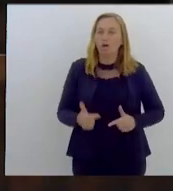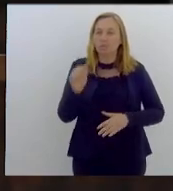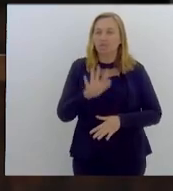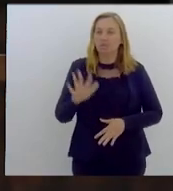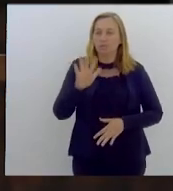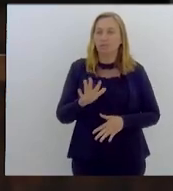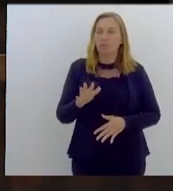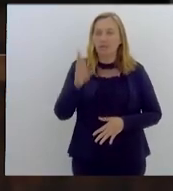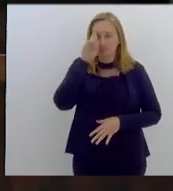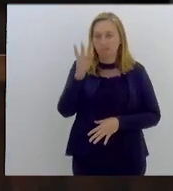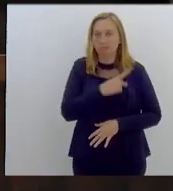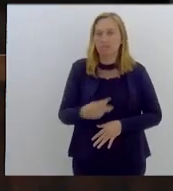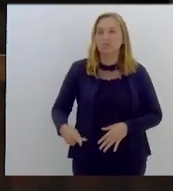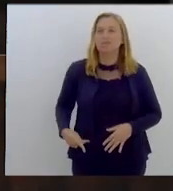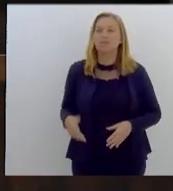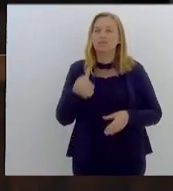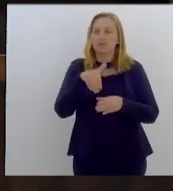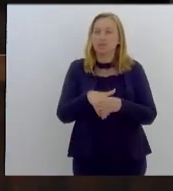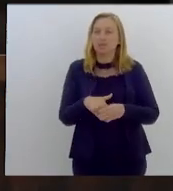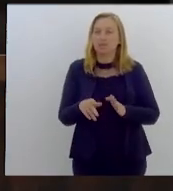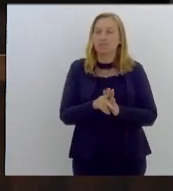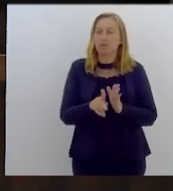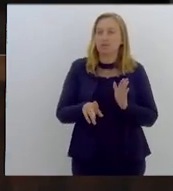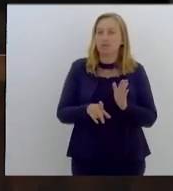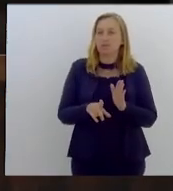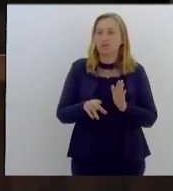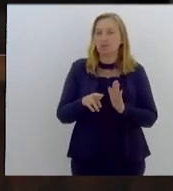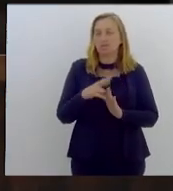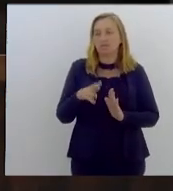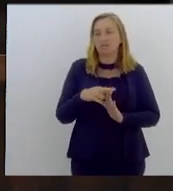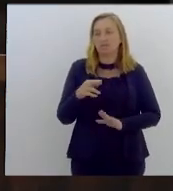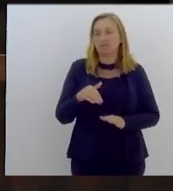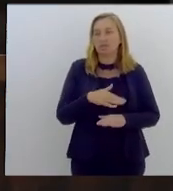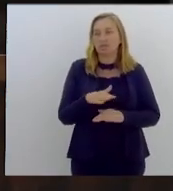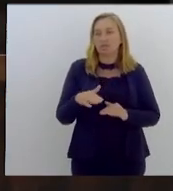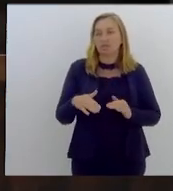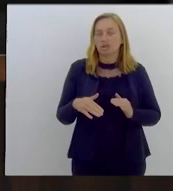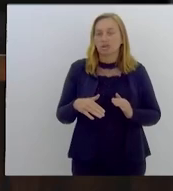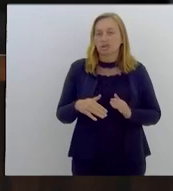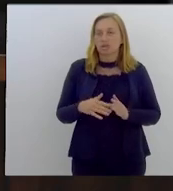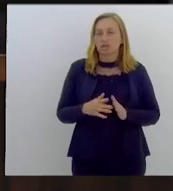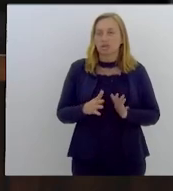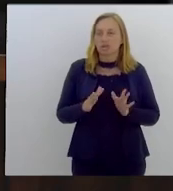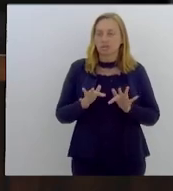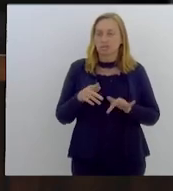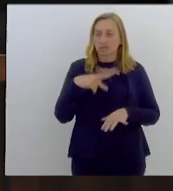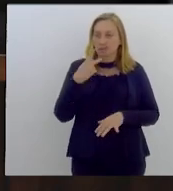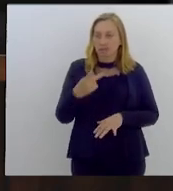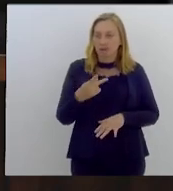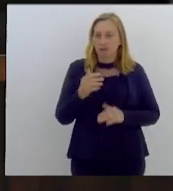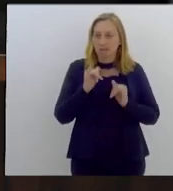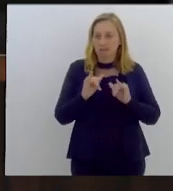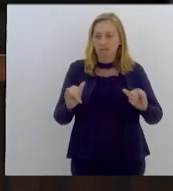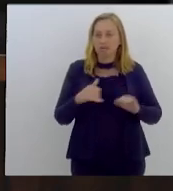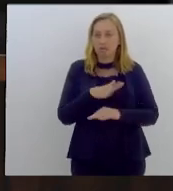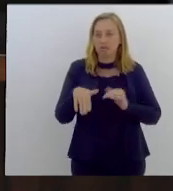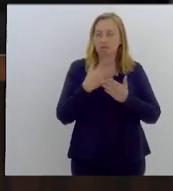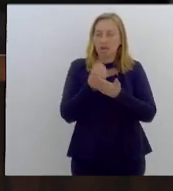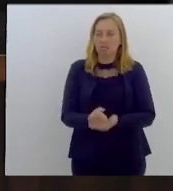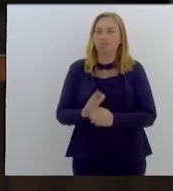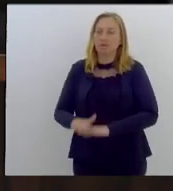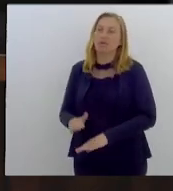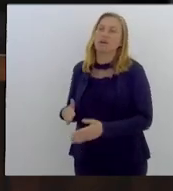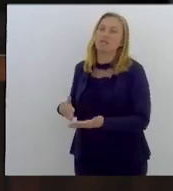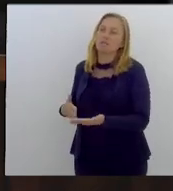então, presidente. Em votação, os projetos de resolução que a presidência acaba de cantar, de anunciar. Se os que aprovam a